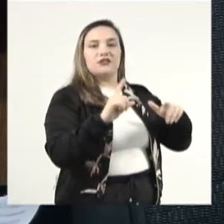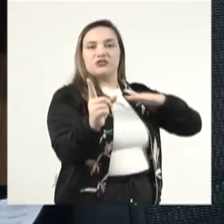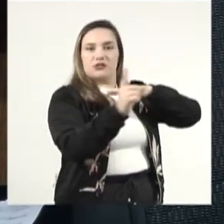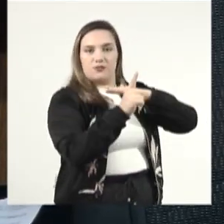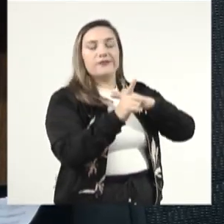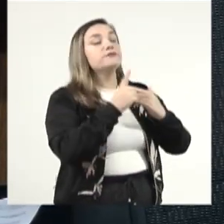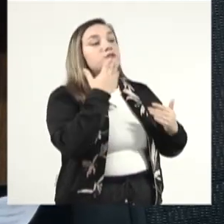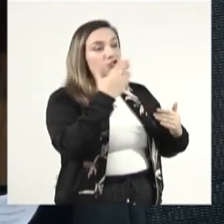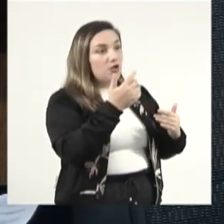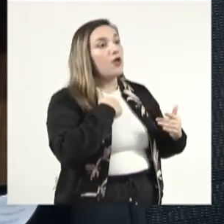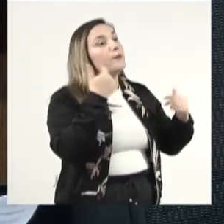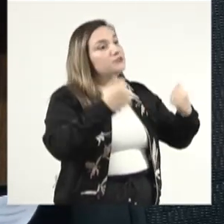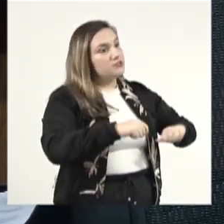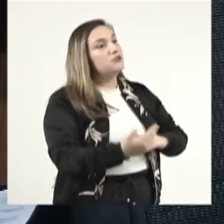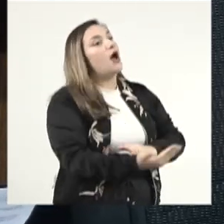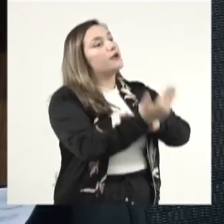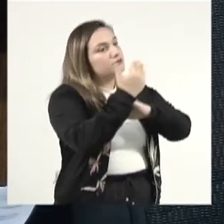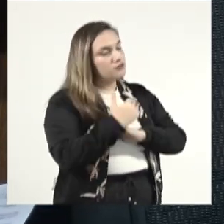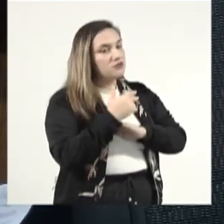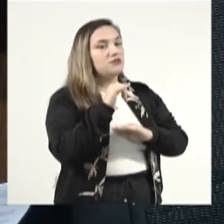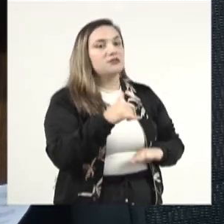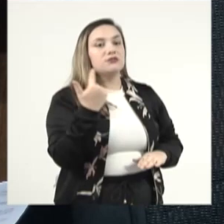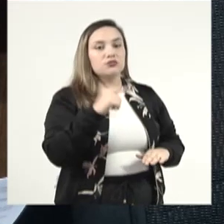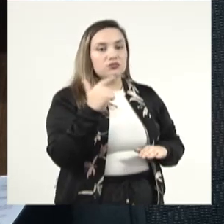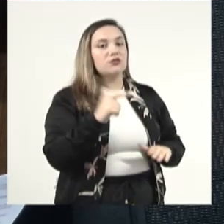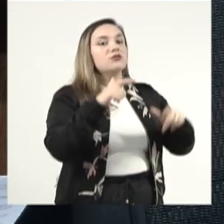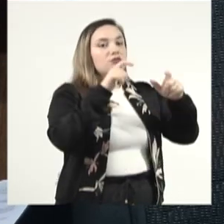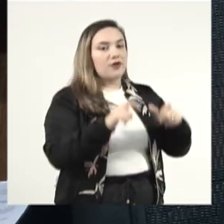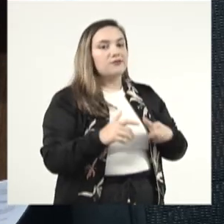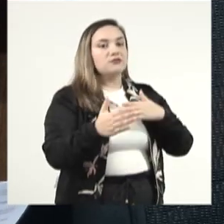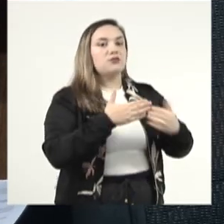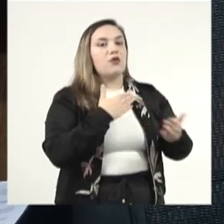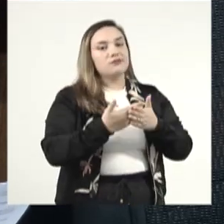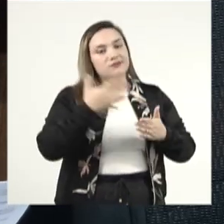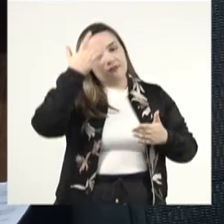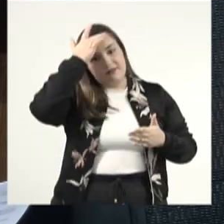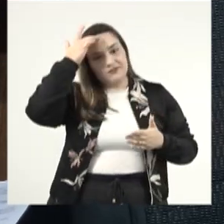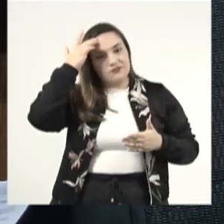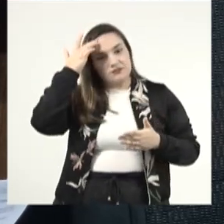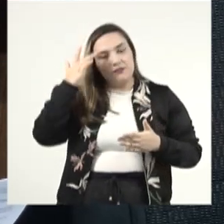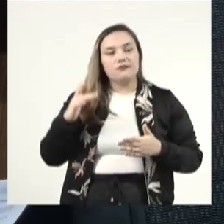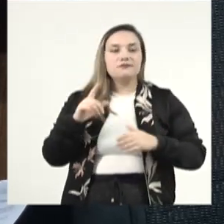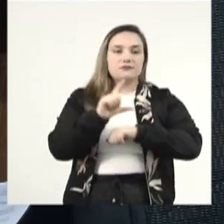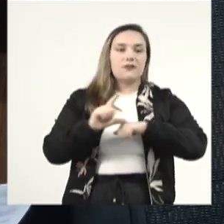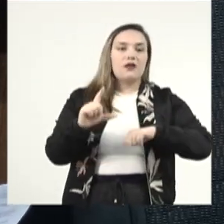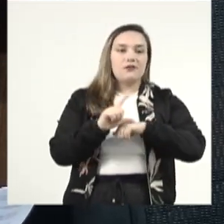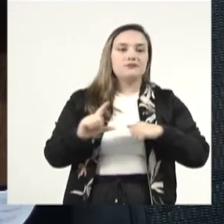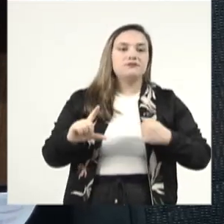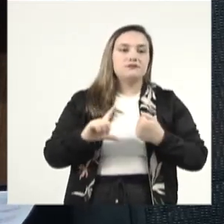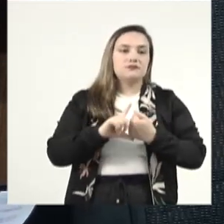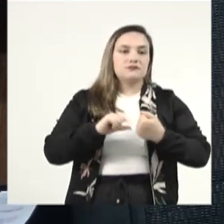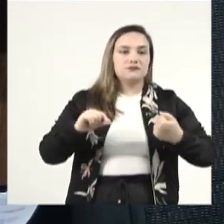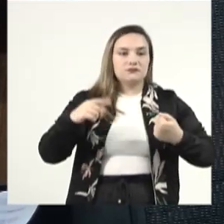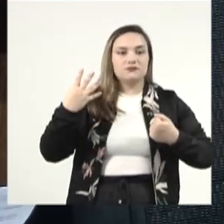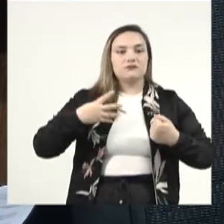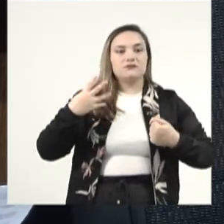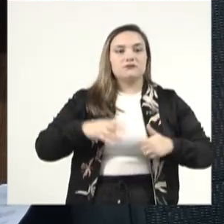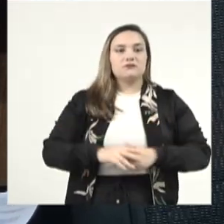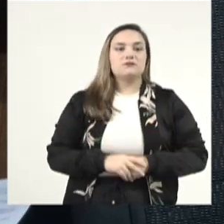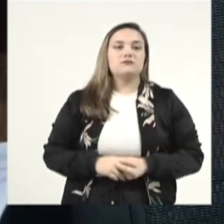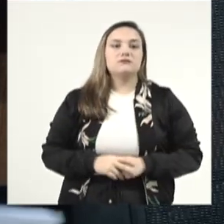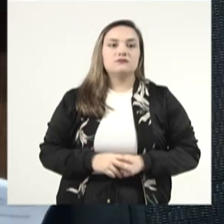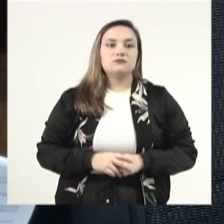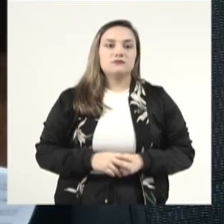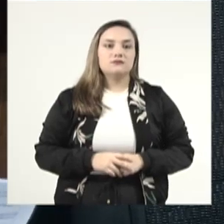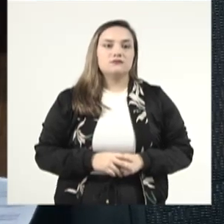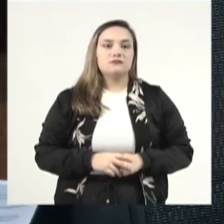atendimento, ou, não havendo o referido setor, a qualquer funcionário do estabelecimento comercial. Artigo 4º. Não é